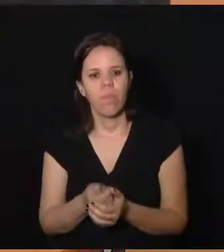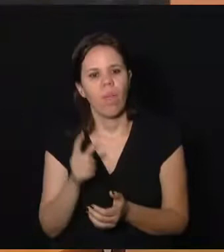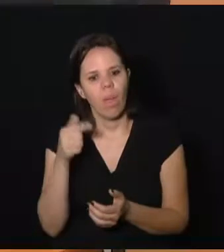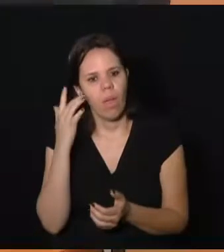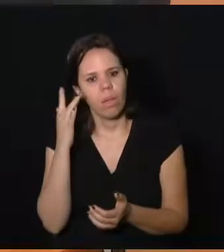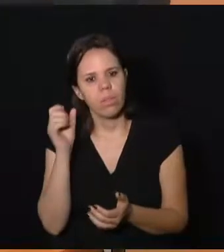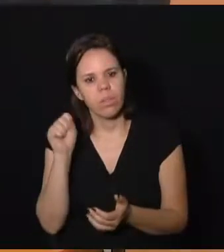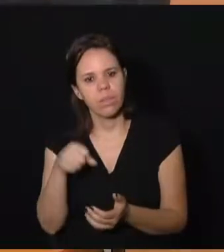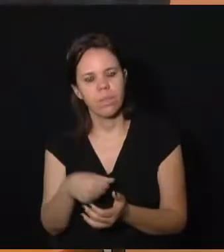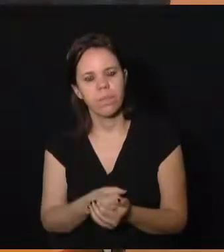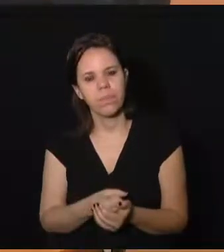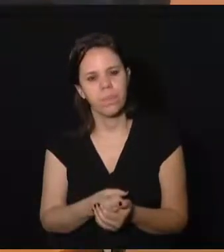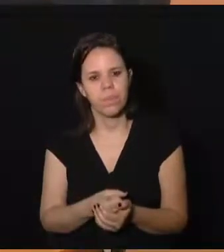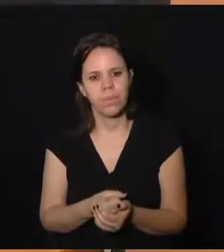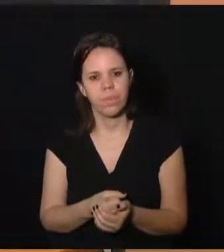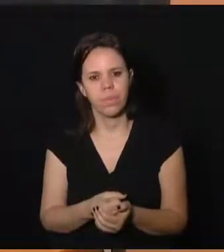justamente